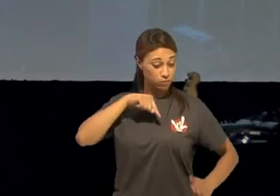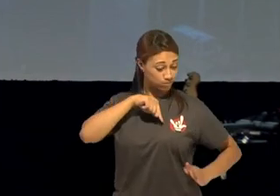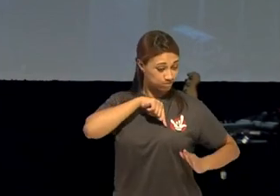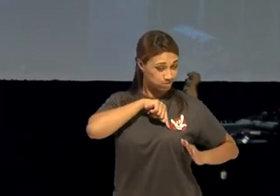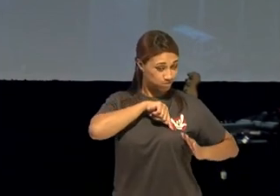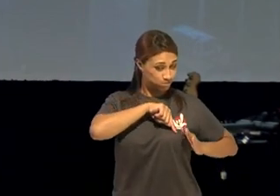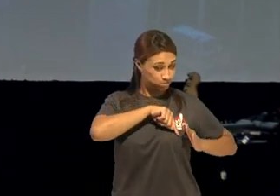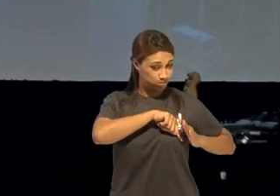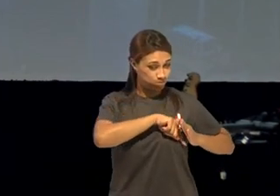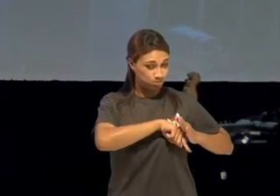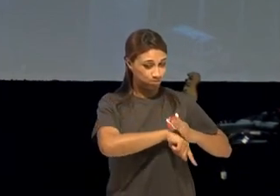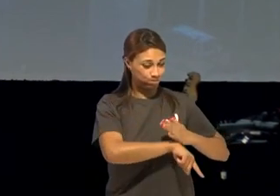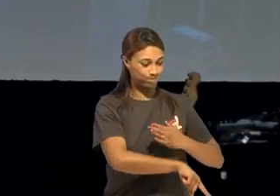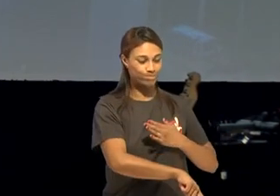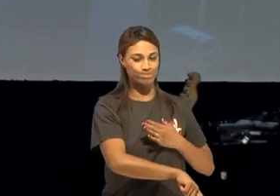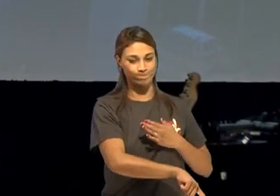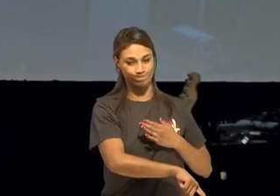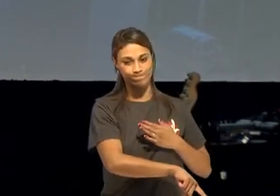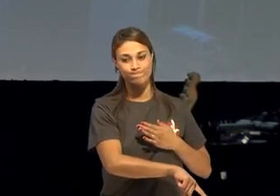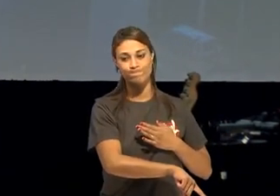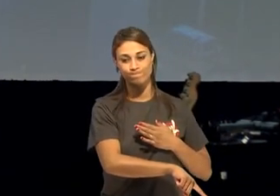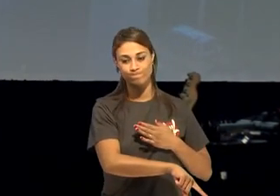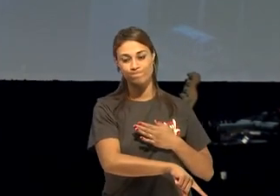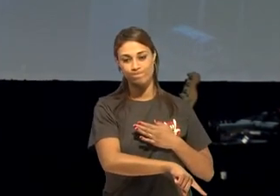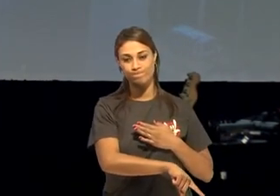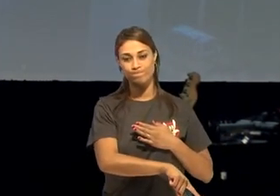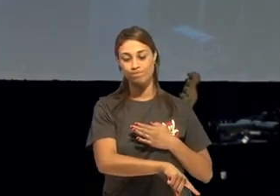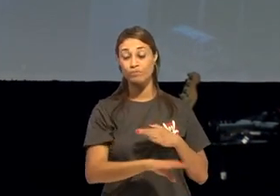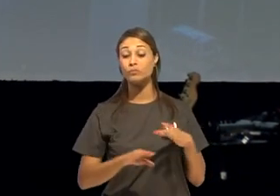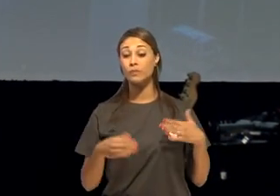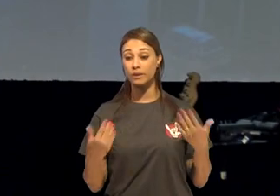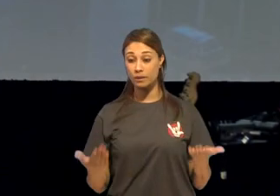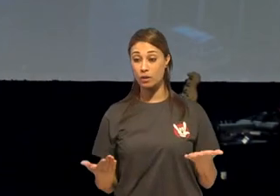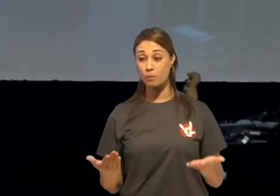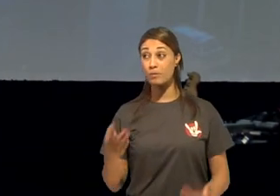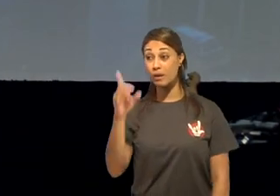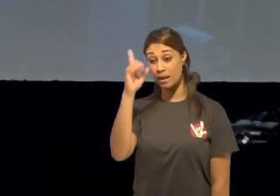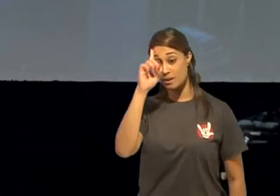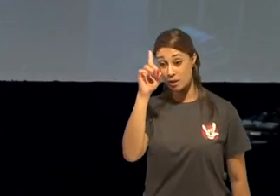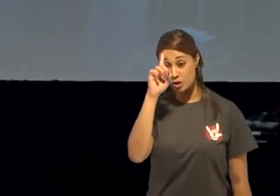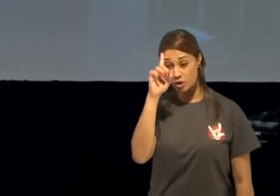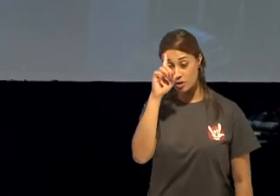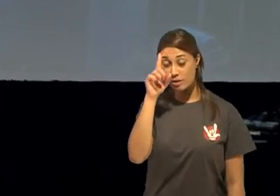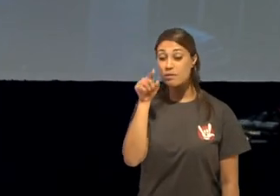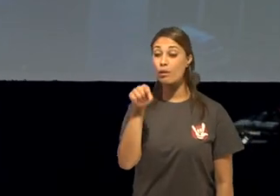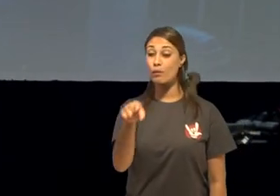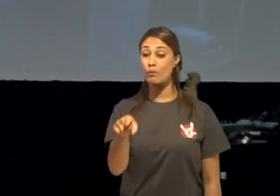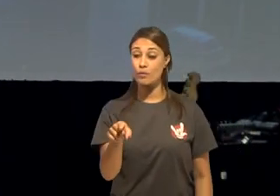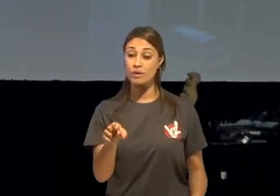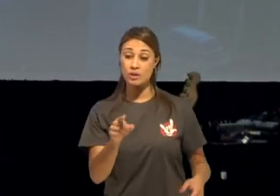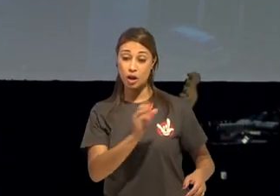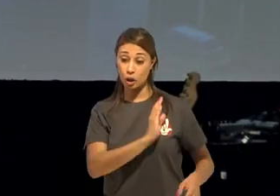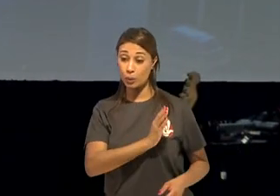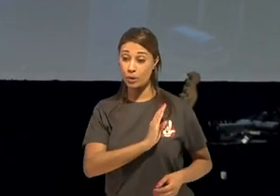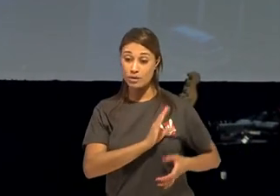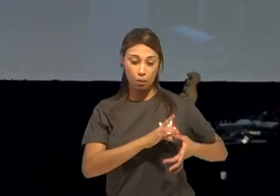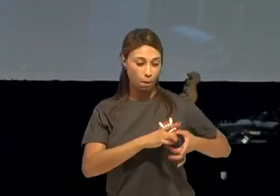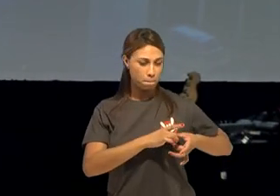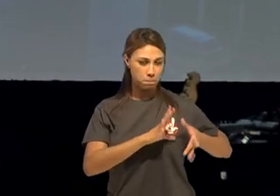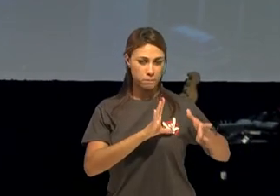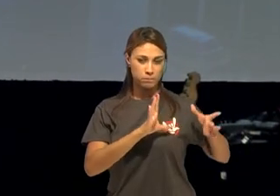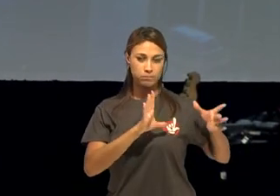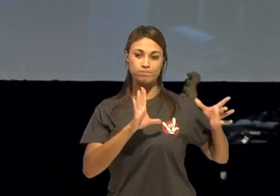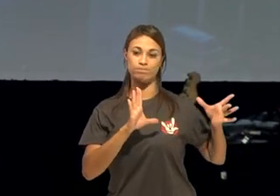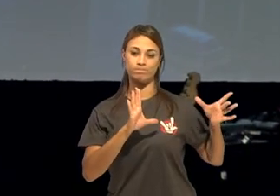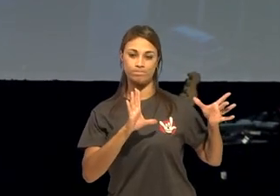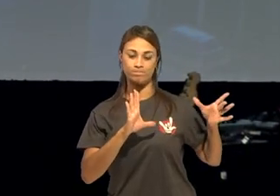dói. Então, meu irmão, nesses dias, permita ser cavado. Nós vivemos em uma